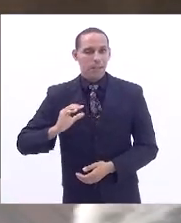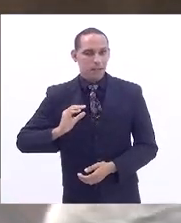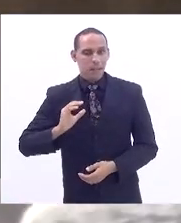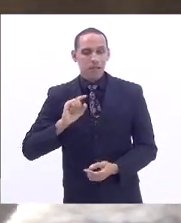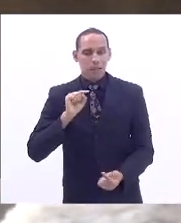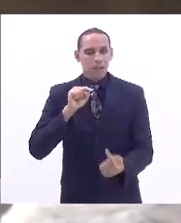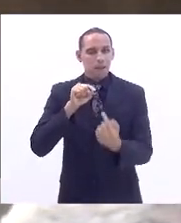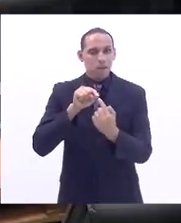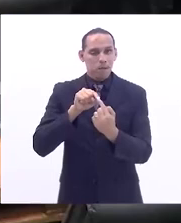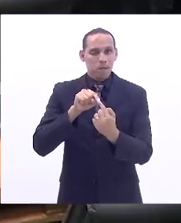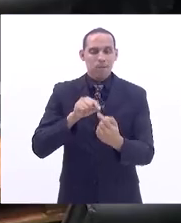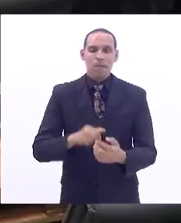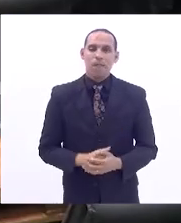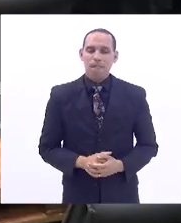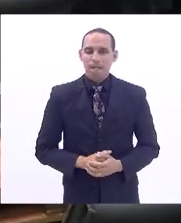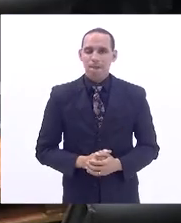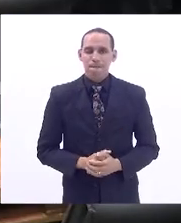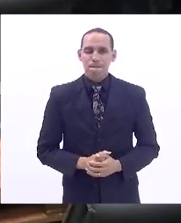favorável